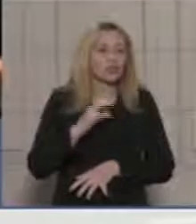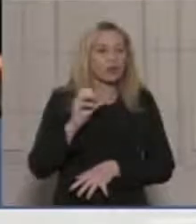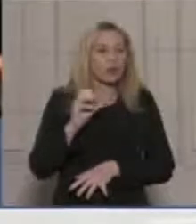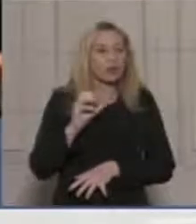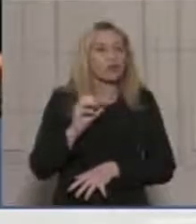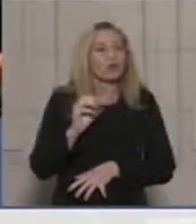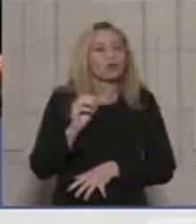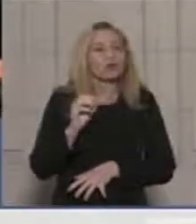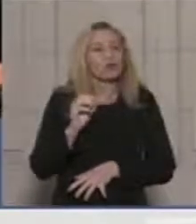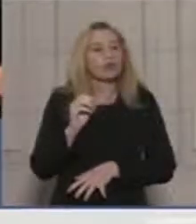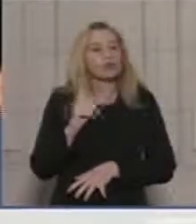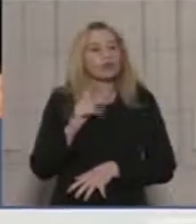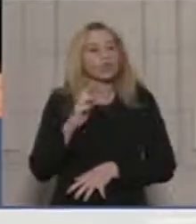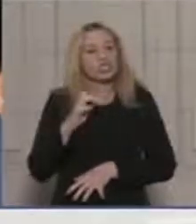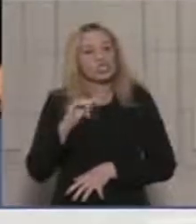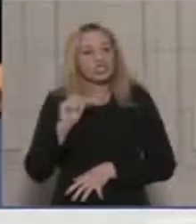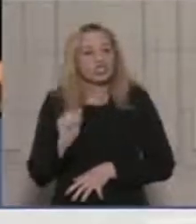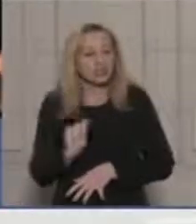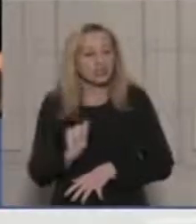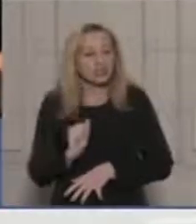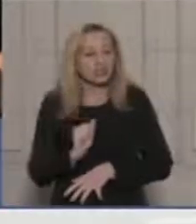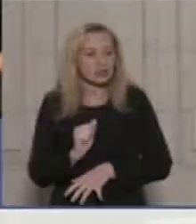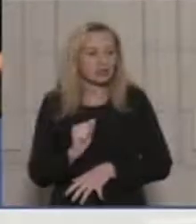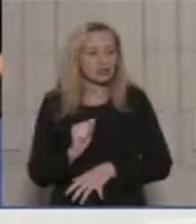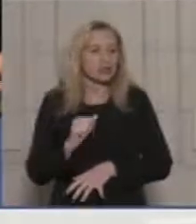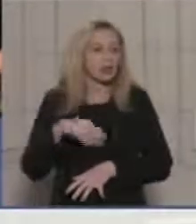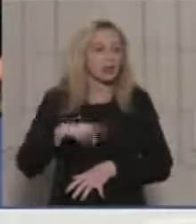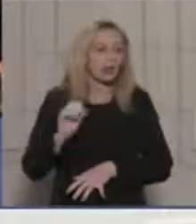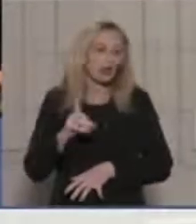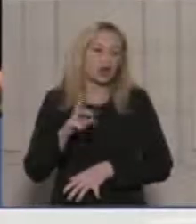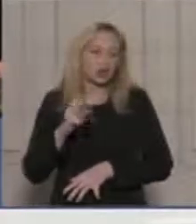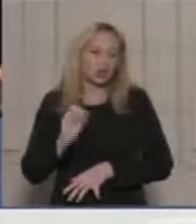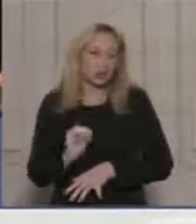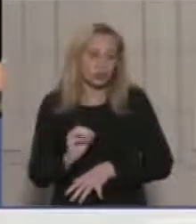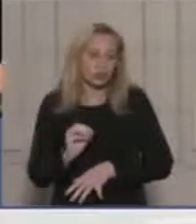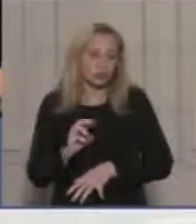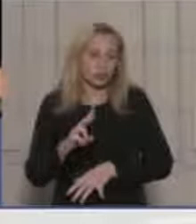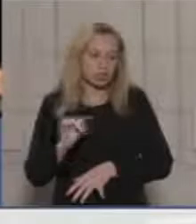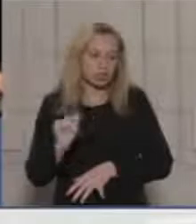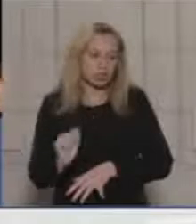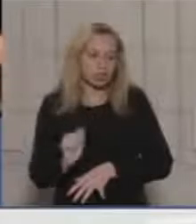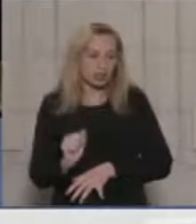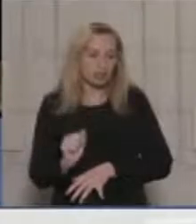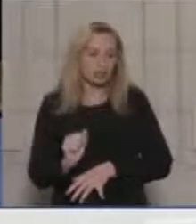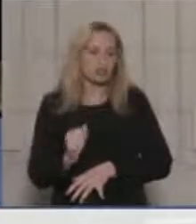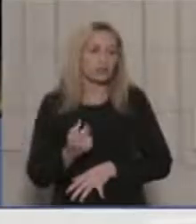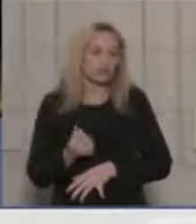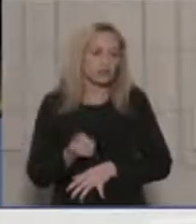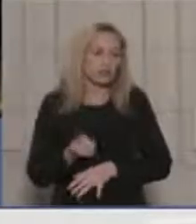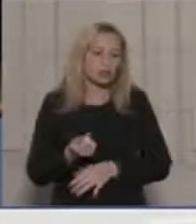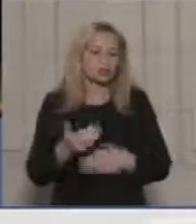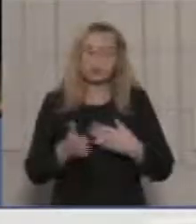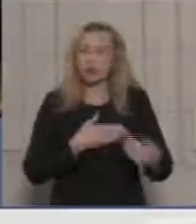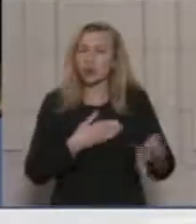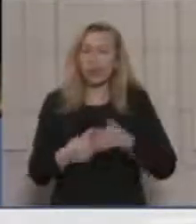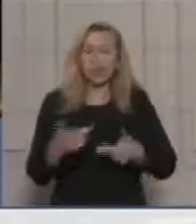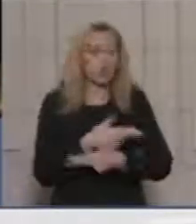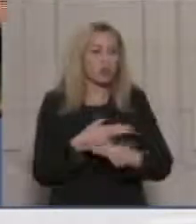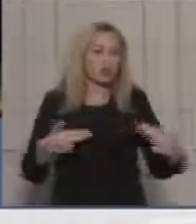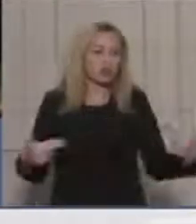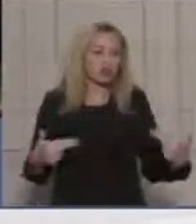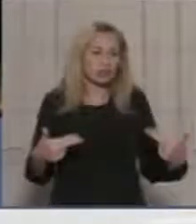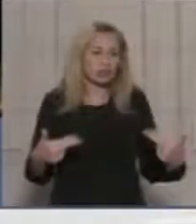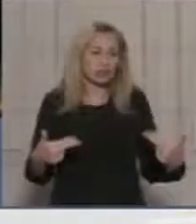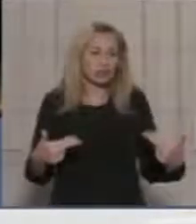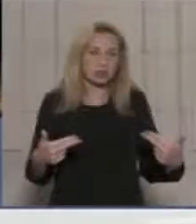a macroeconomia, ao orçamento, à tributação e qualquer coisa